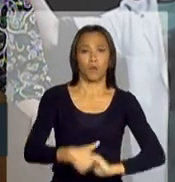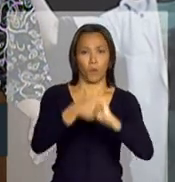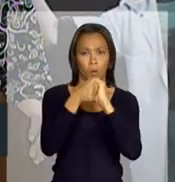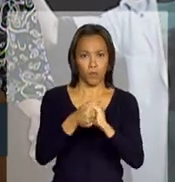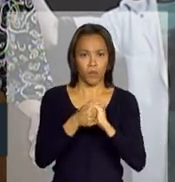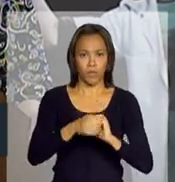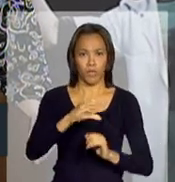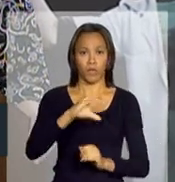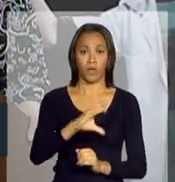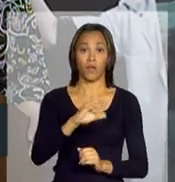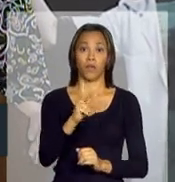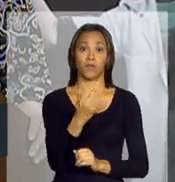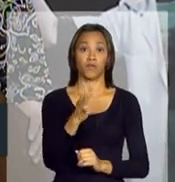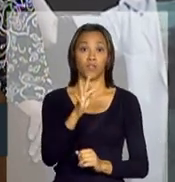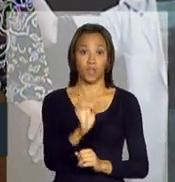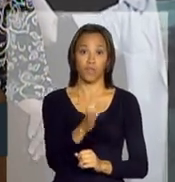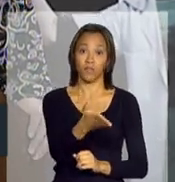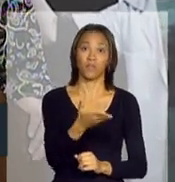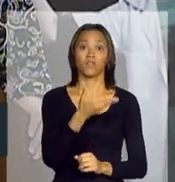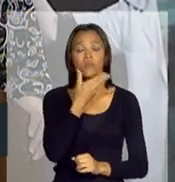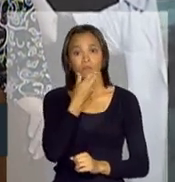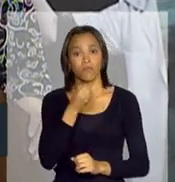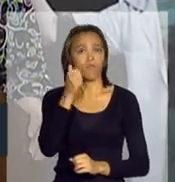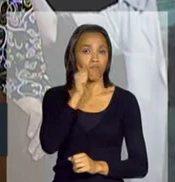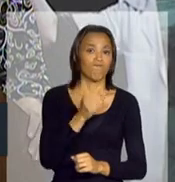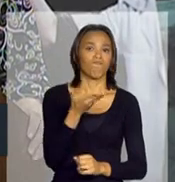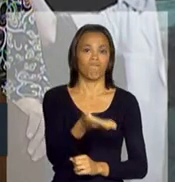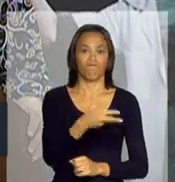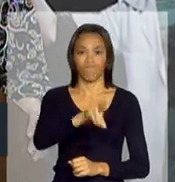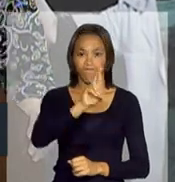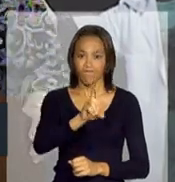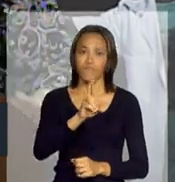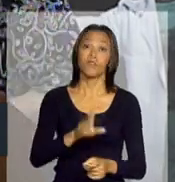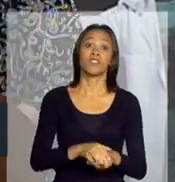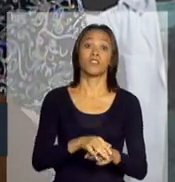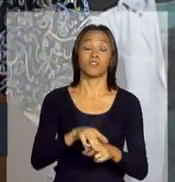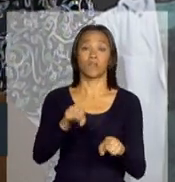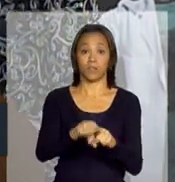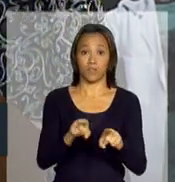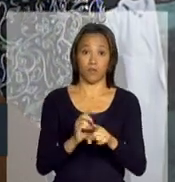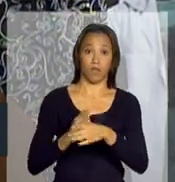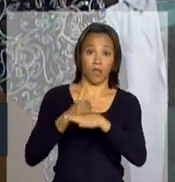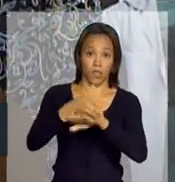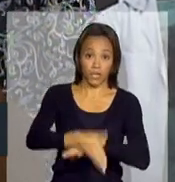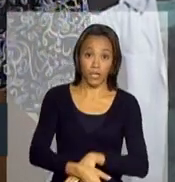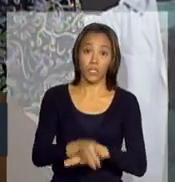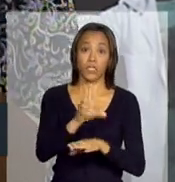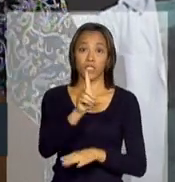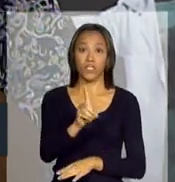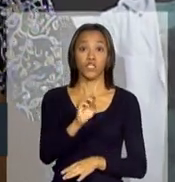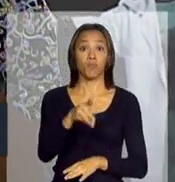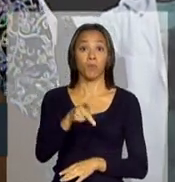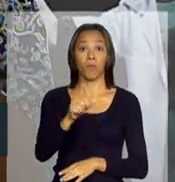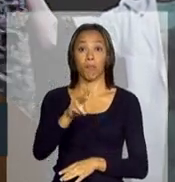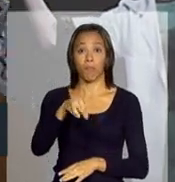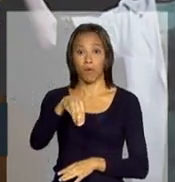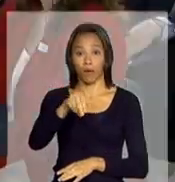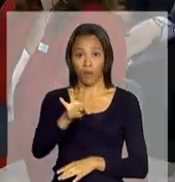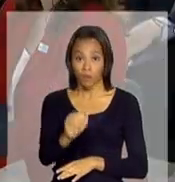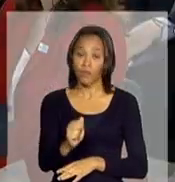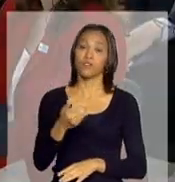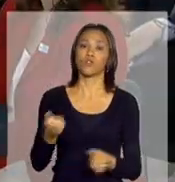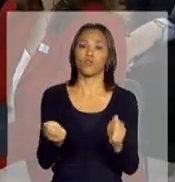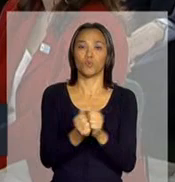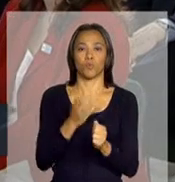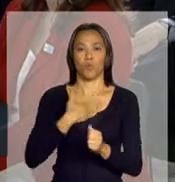senhores chefes e as senhoras chefes de missões diplomáticas acreditados junto ao meu governo